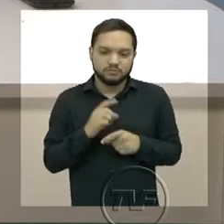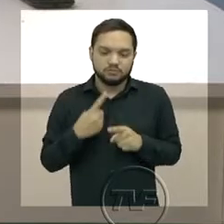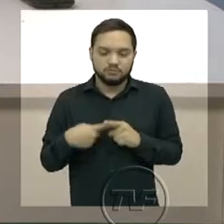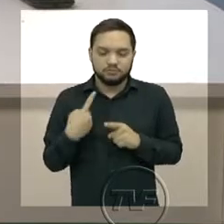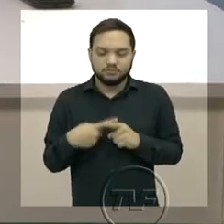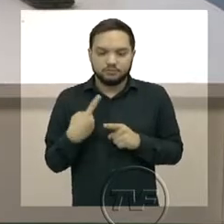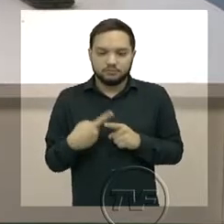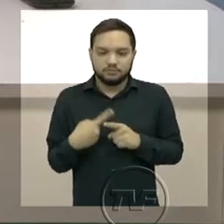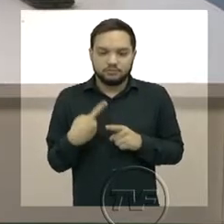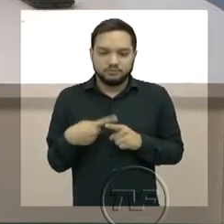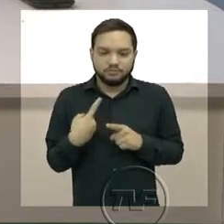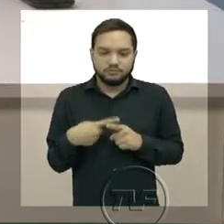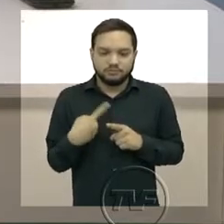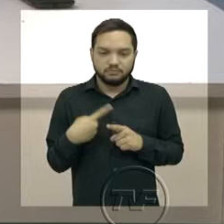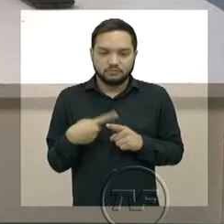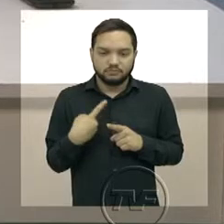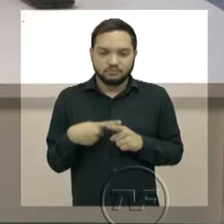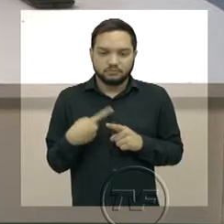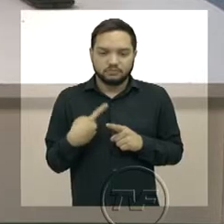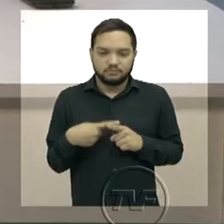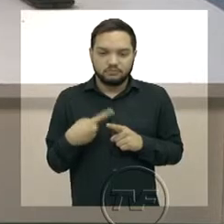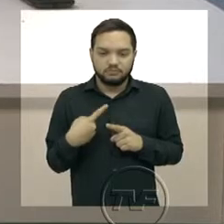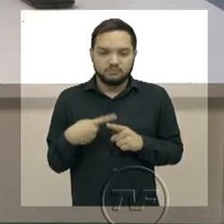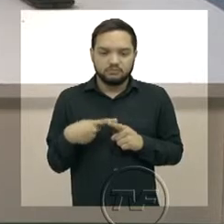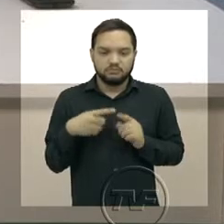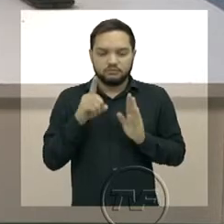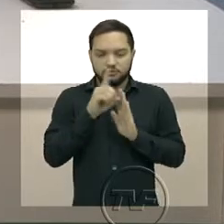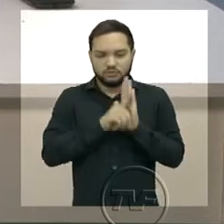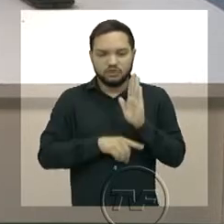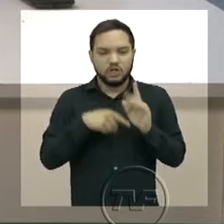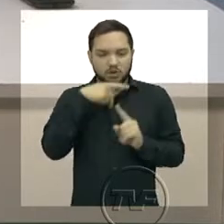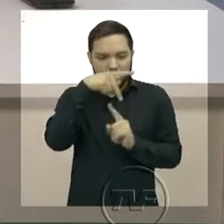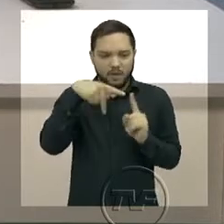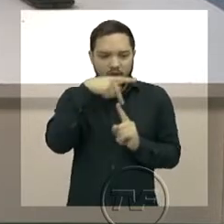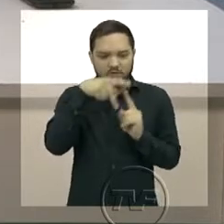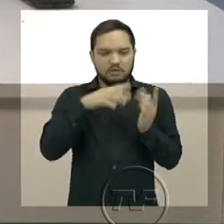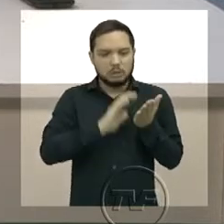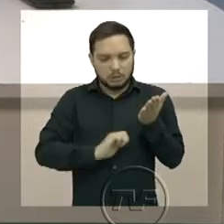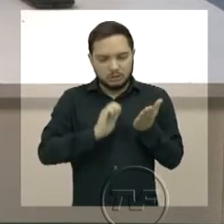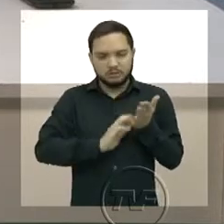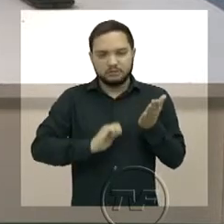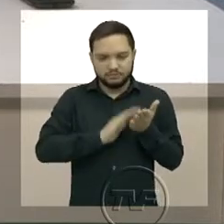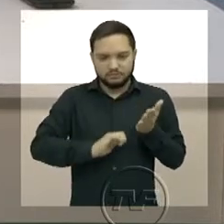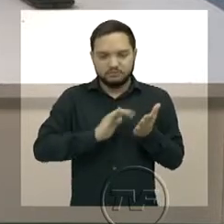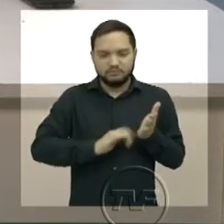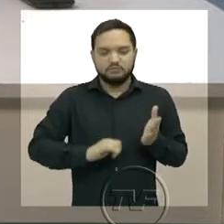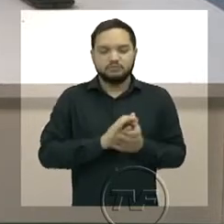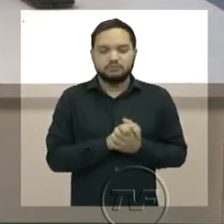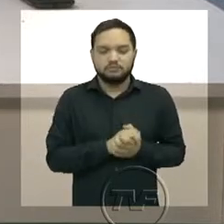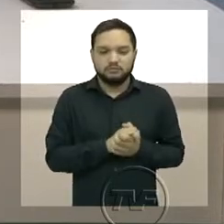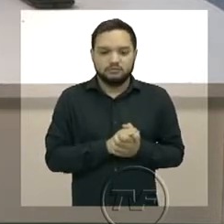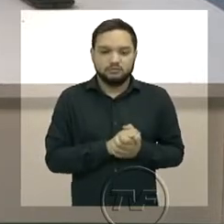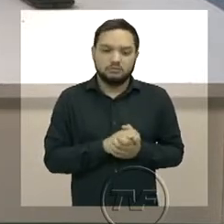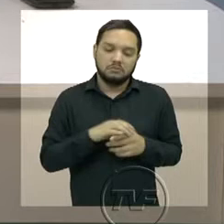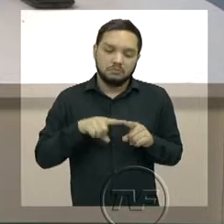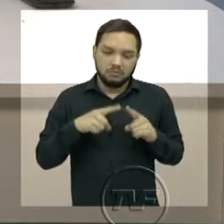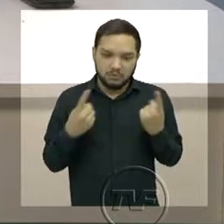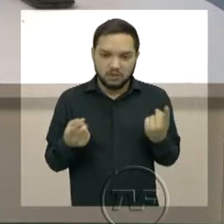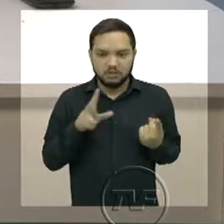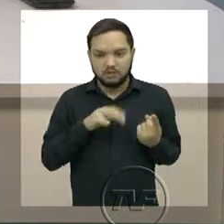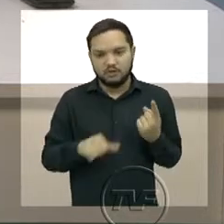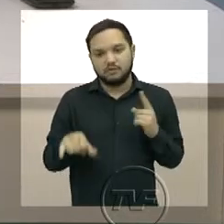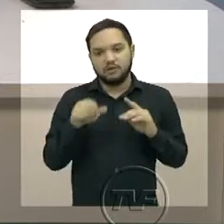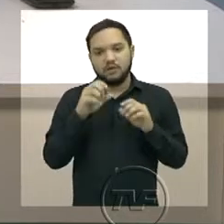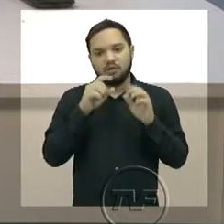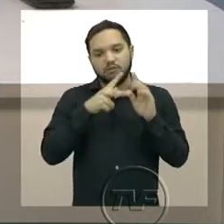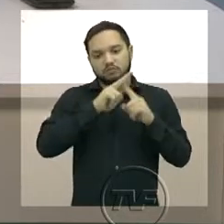mínimo, né, o mínimo com os direitos previdenciários. Mas há de se haver um ajuste até